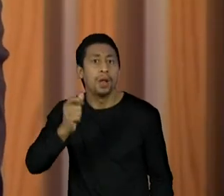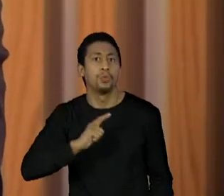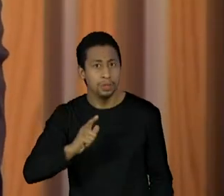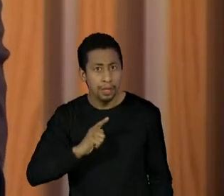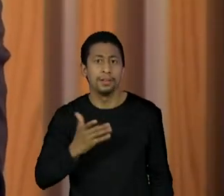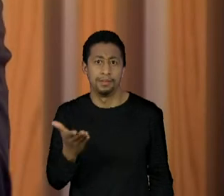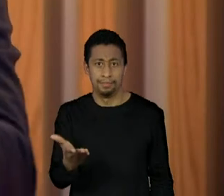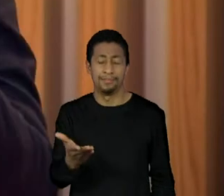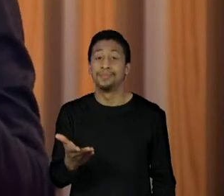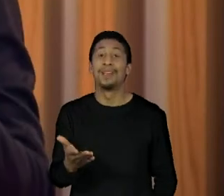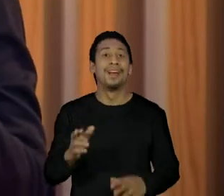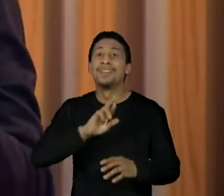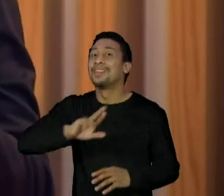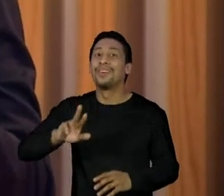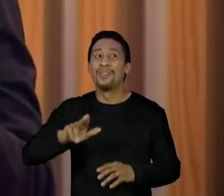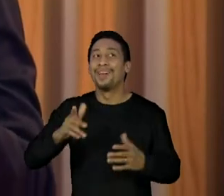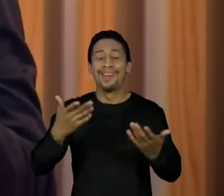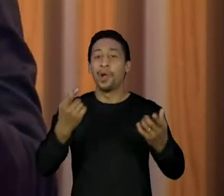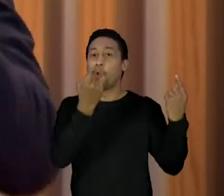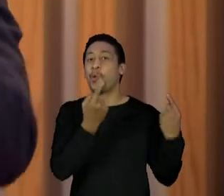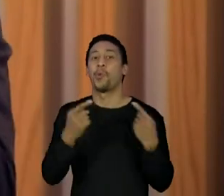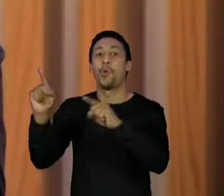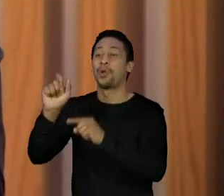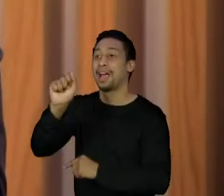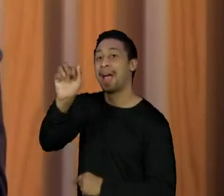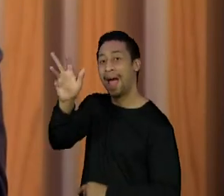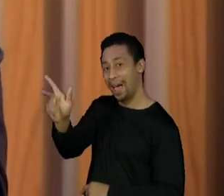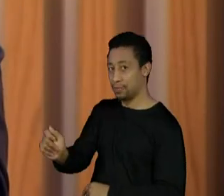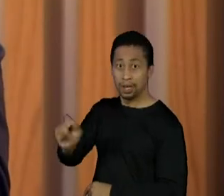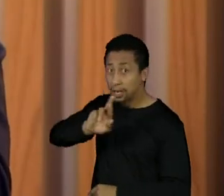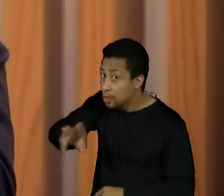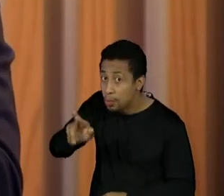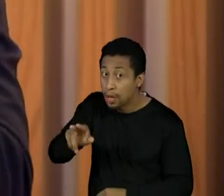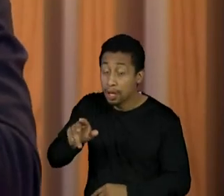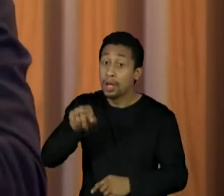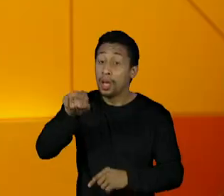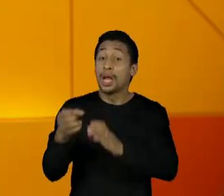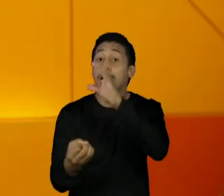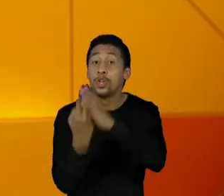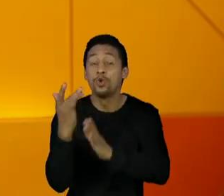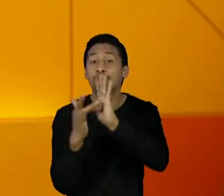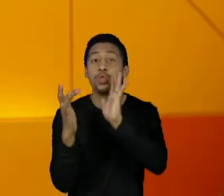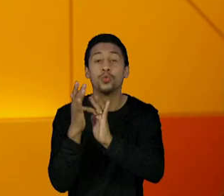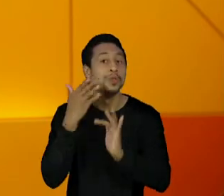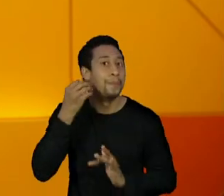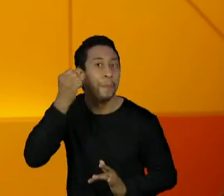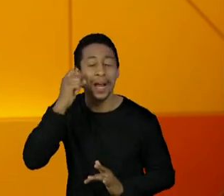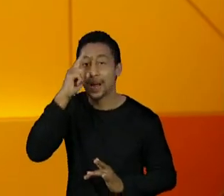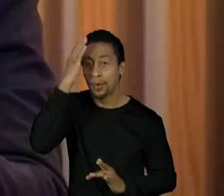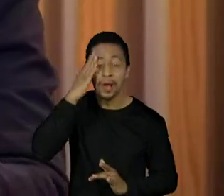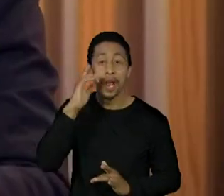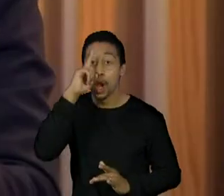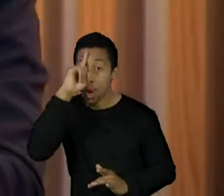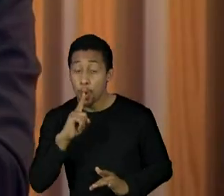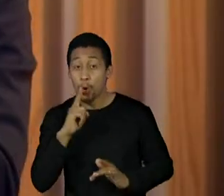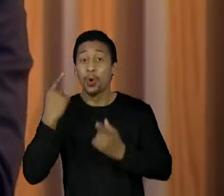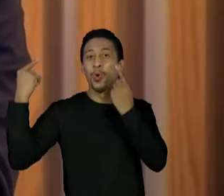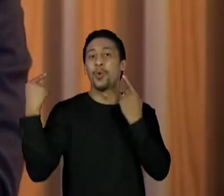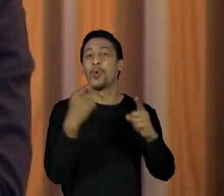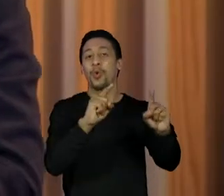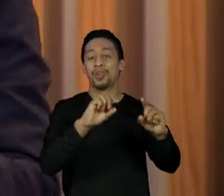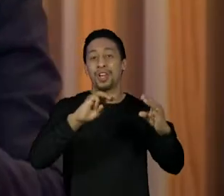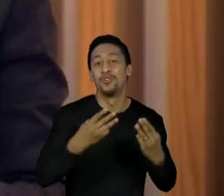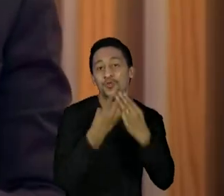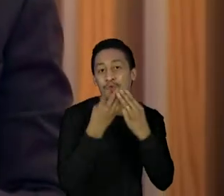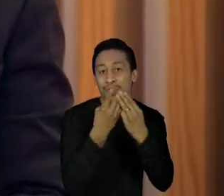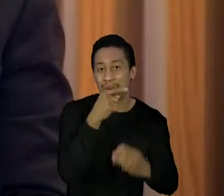foi para desacatar os africanos, foi contra os judeus. Exatamente. Porque ser cristão era não ser judeu. Então eles queriam tornar um